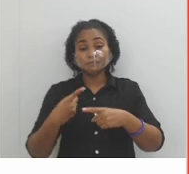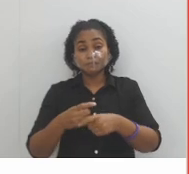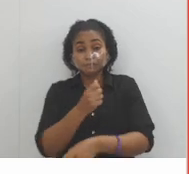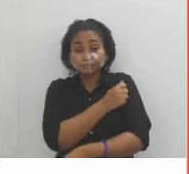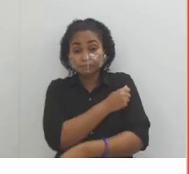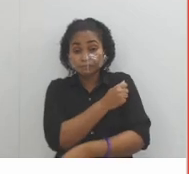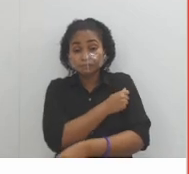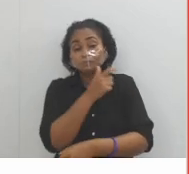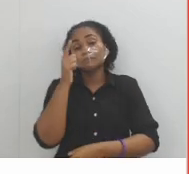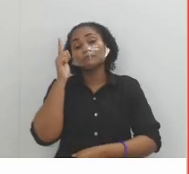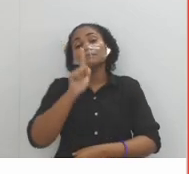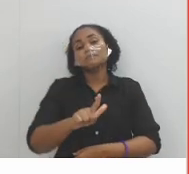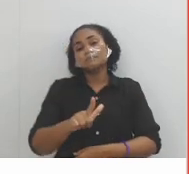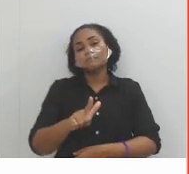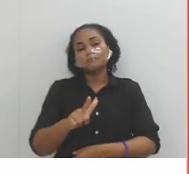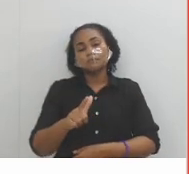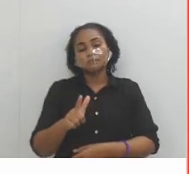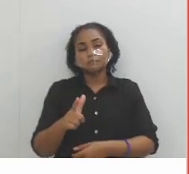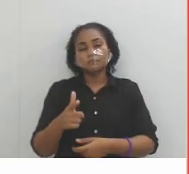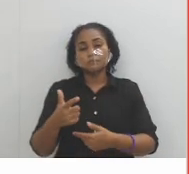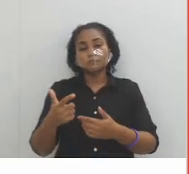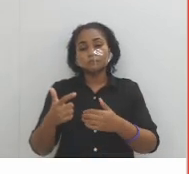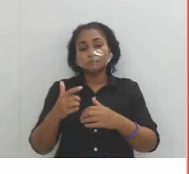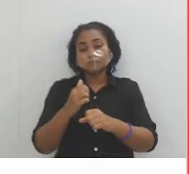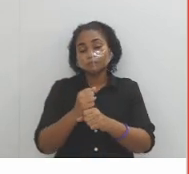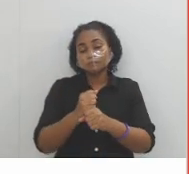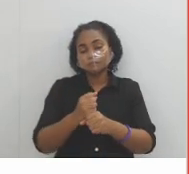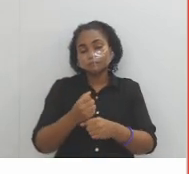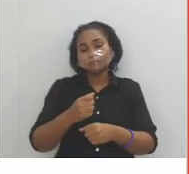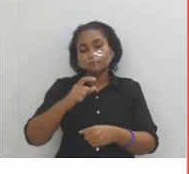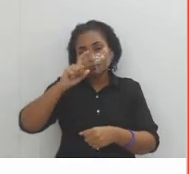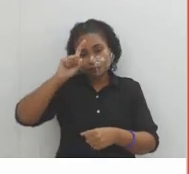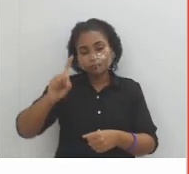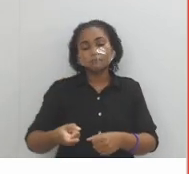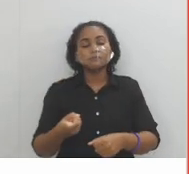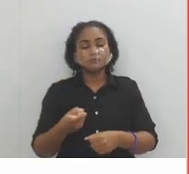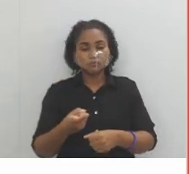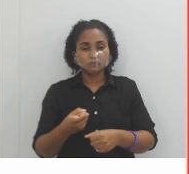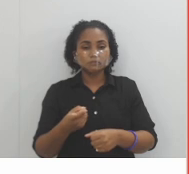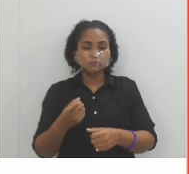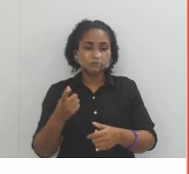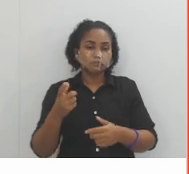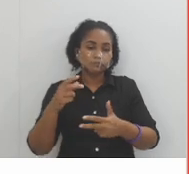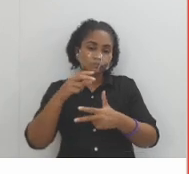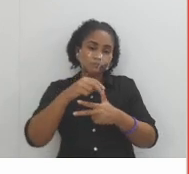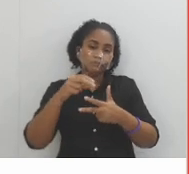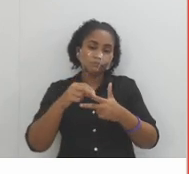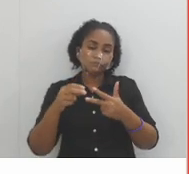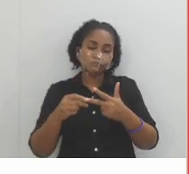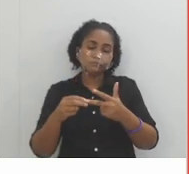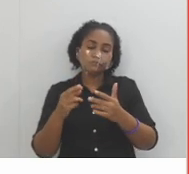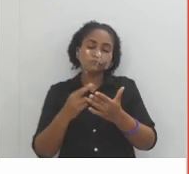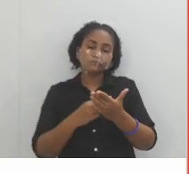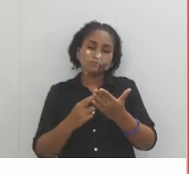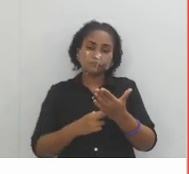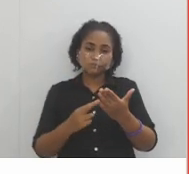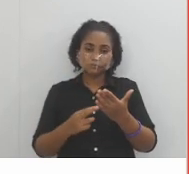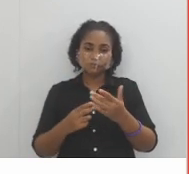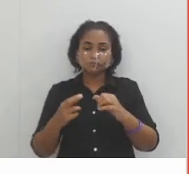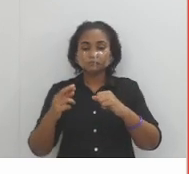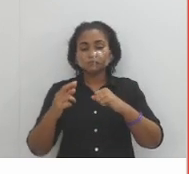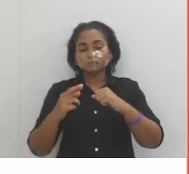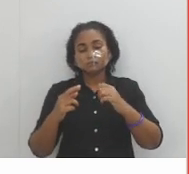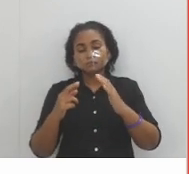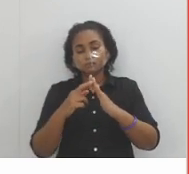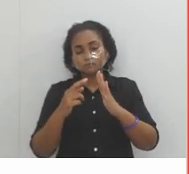ele atendeu, ele não transgride, né, as normas no que diz respeito à regência tanto